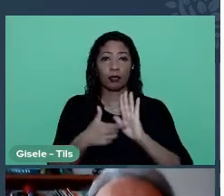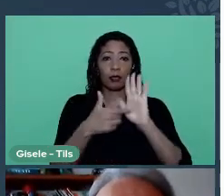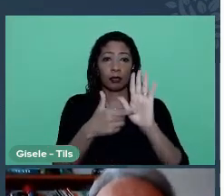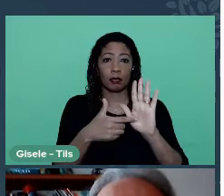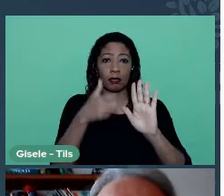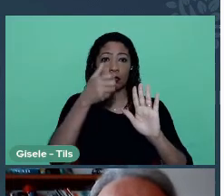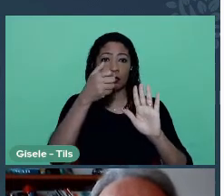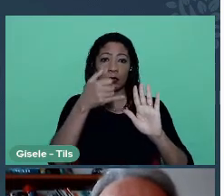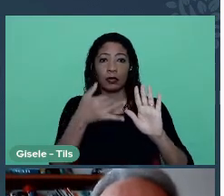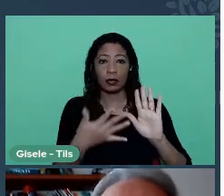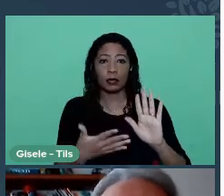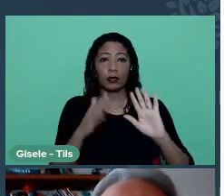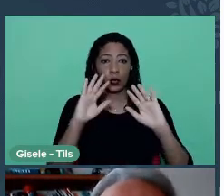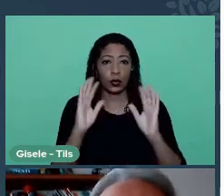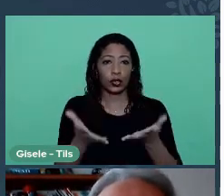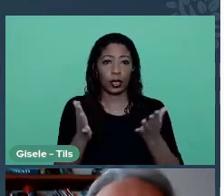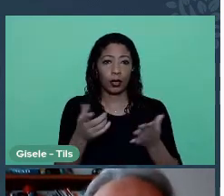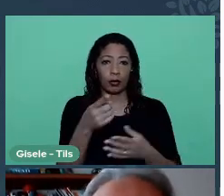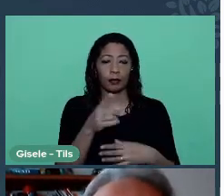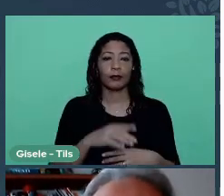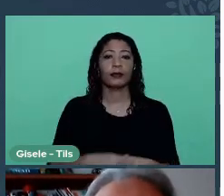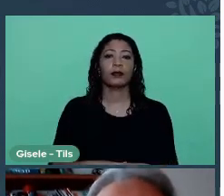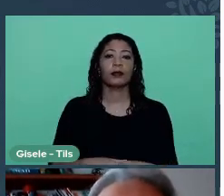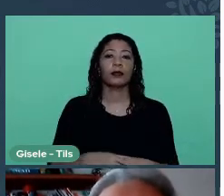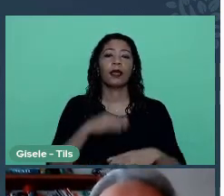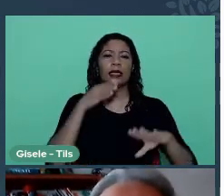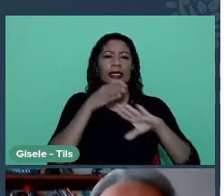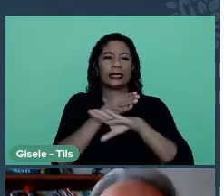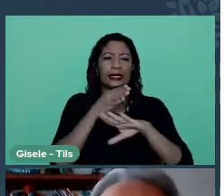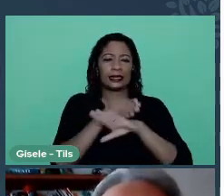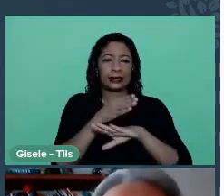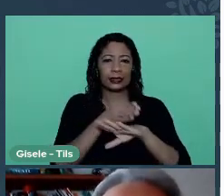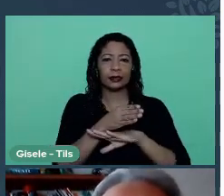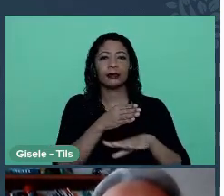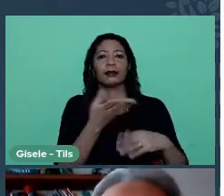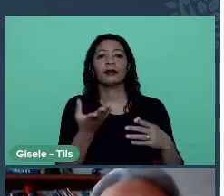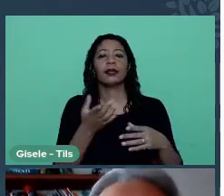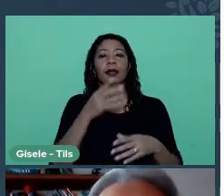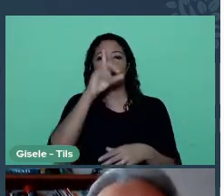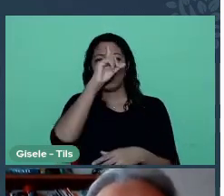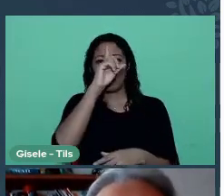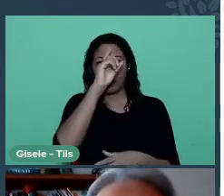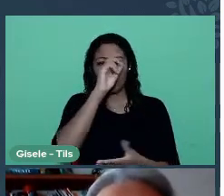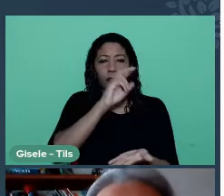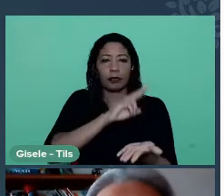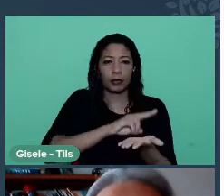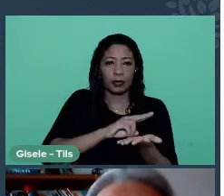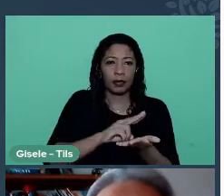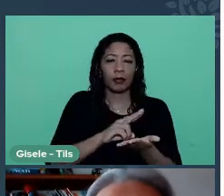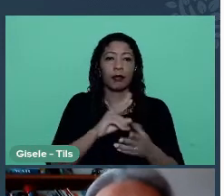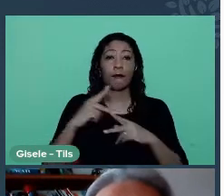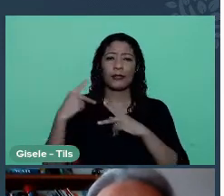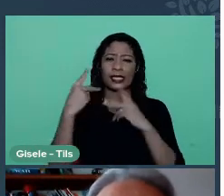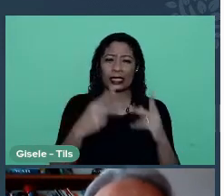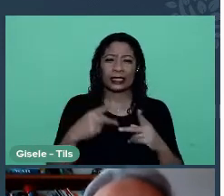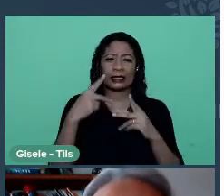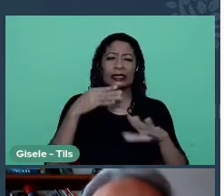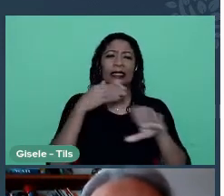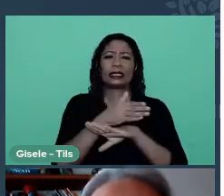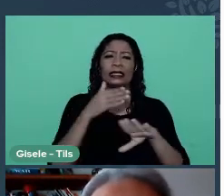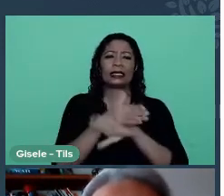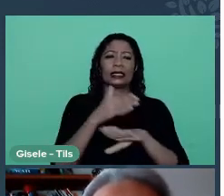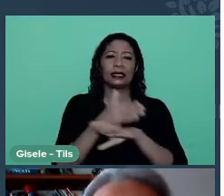acabou de comentar rapidamente. É a frequência, é a hospitalização, são as visitas à emergência,